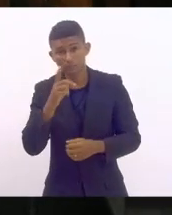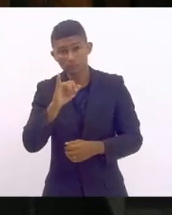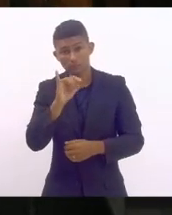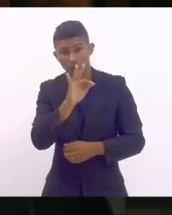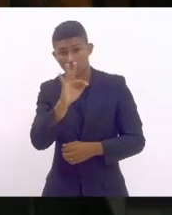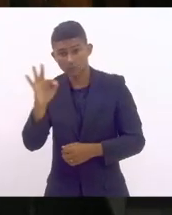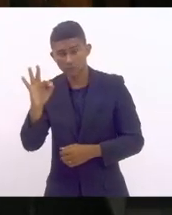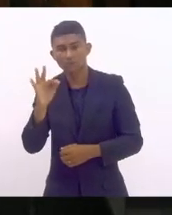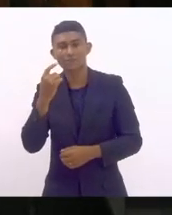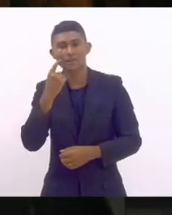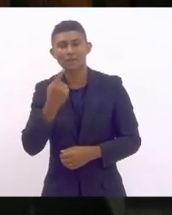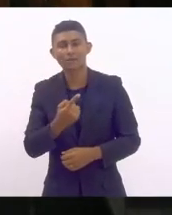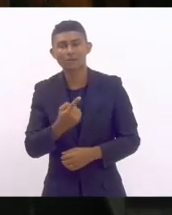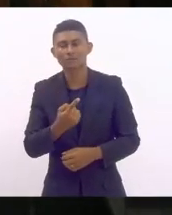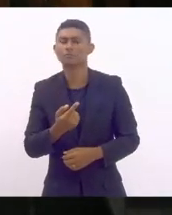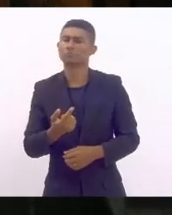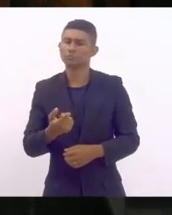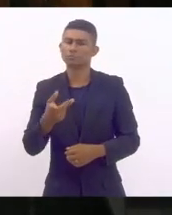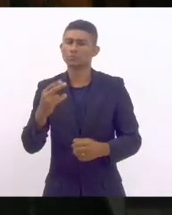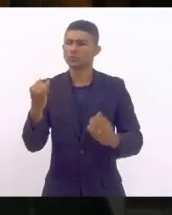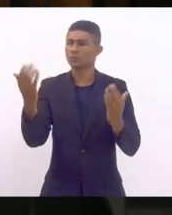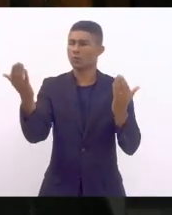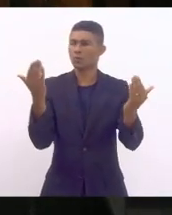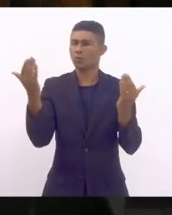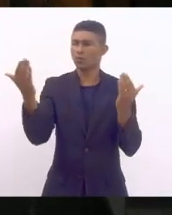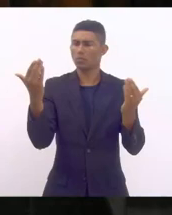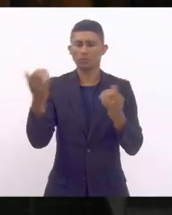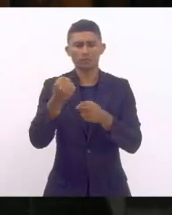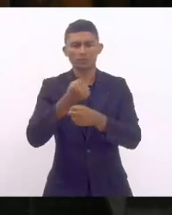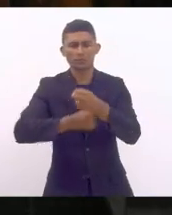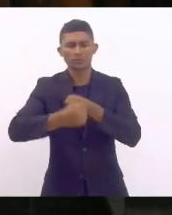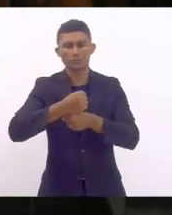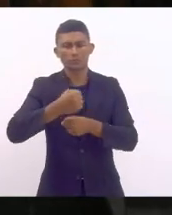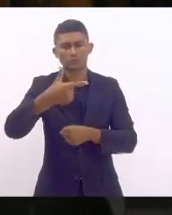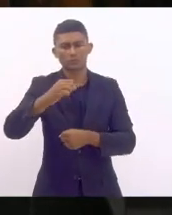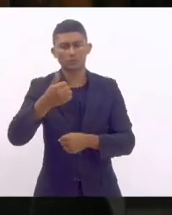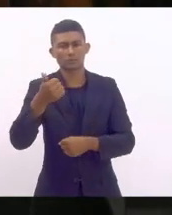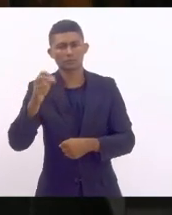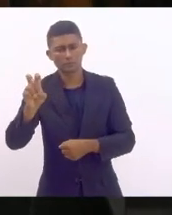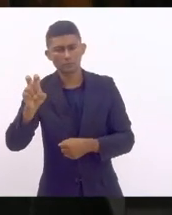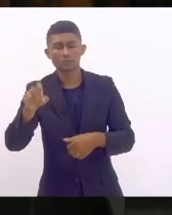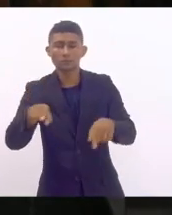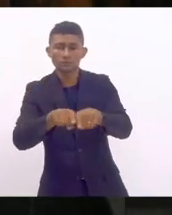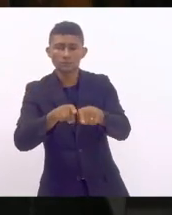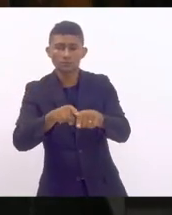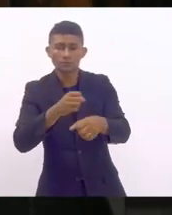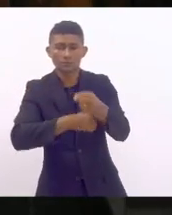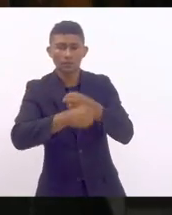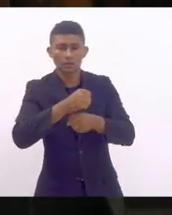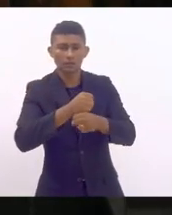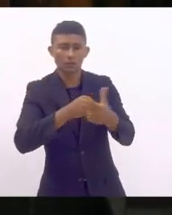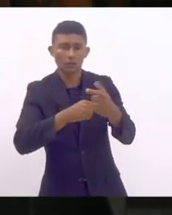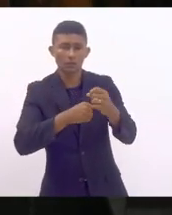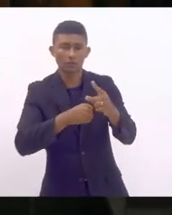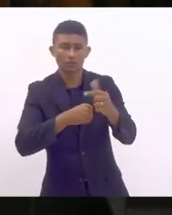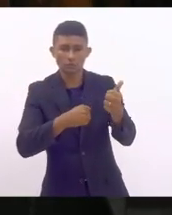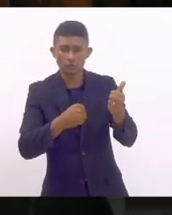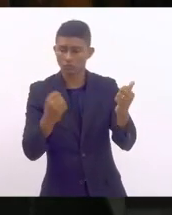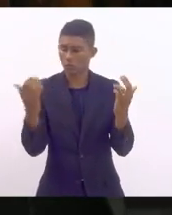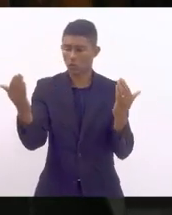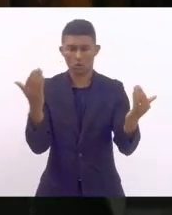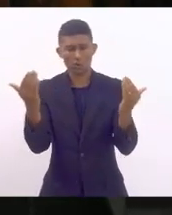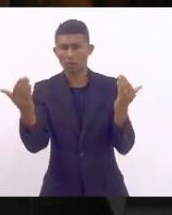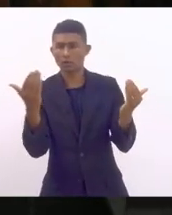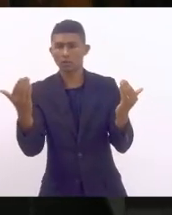Federal Fluminense se comparado que tinhamos em 2015 em 2021 nós tivemos